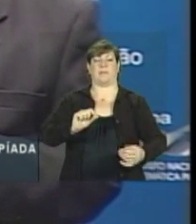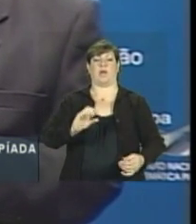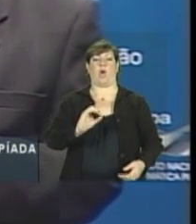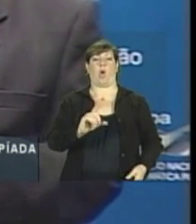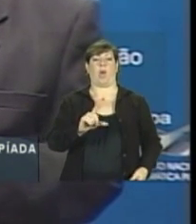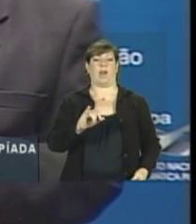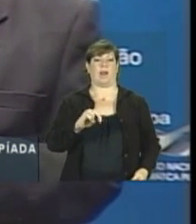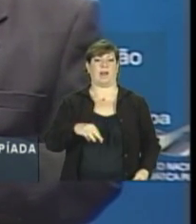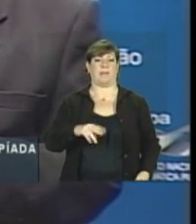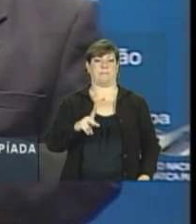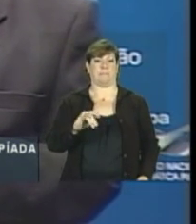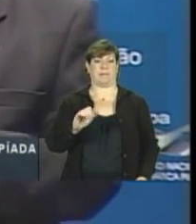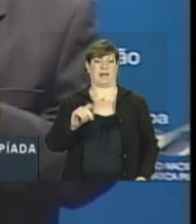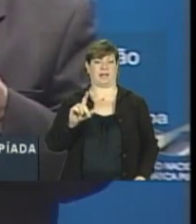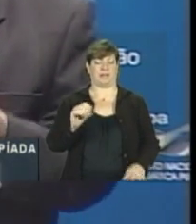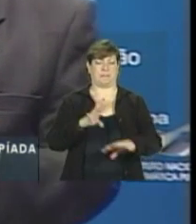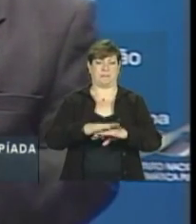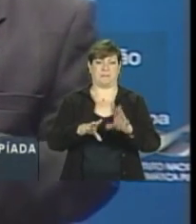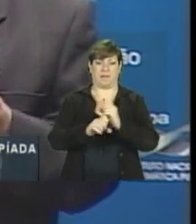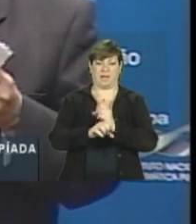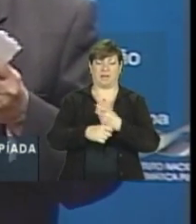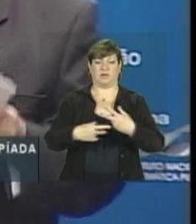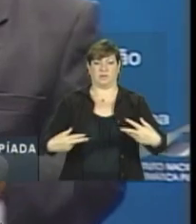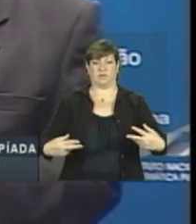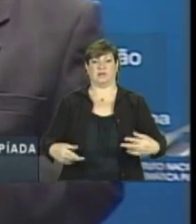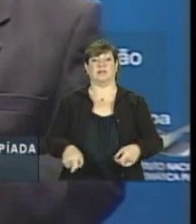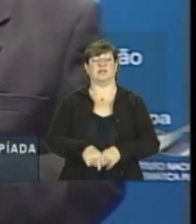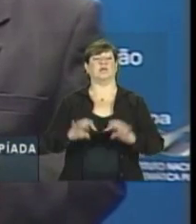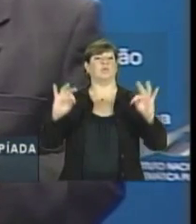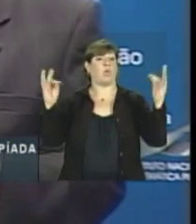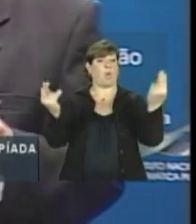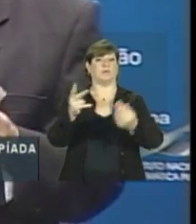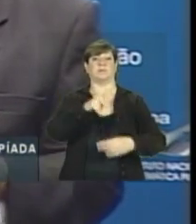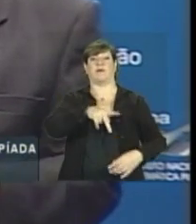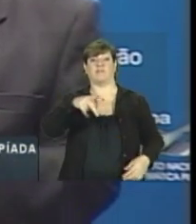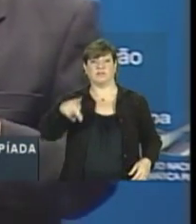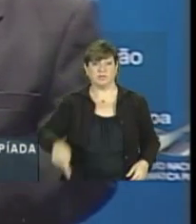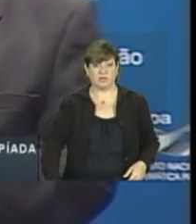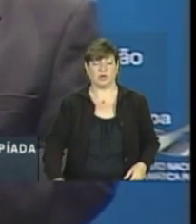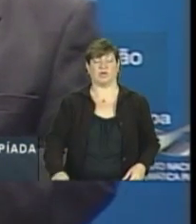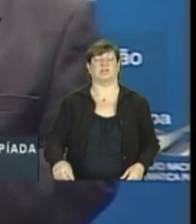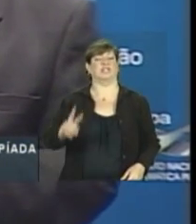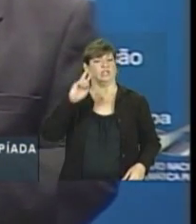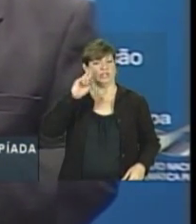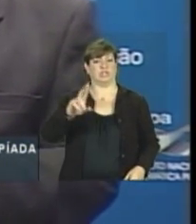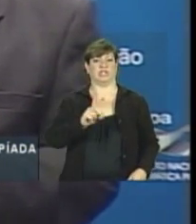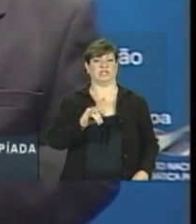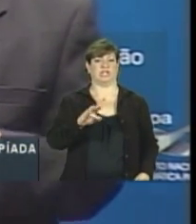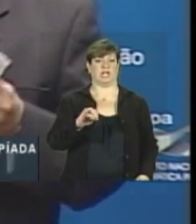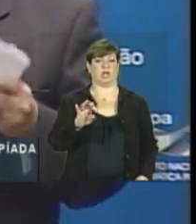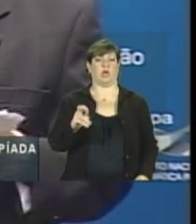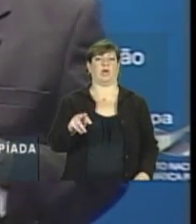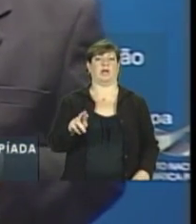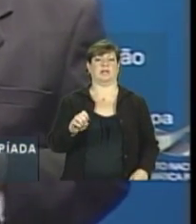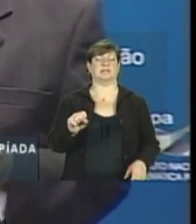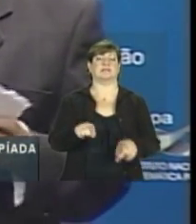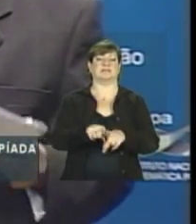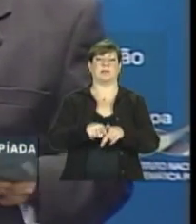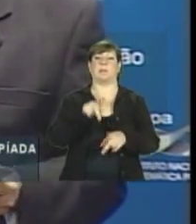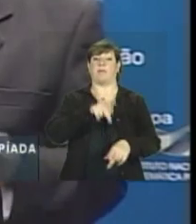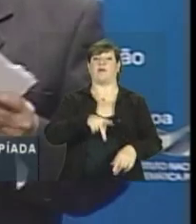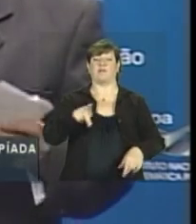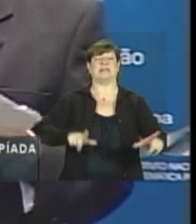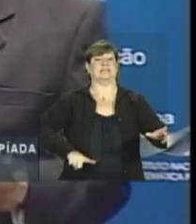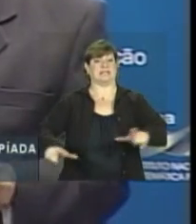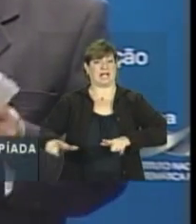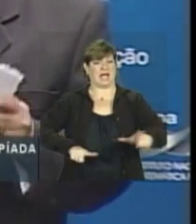dessa iniciativa, desse processo. Saúdo também todos os professores, diretores e professores que